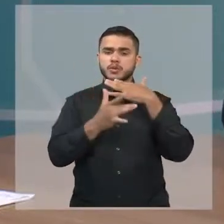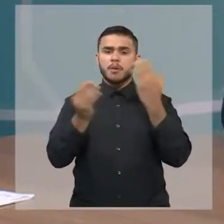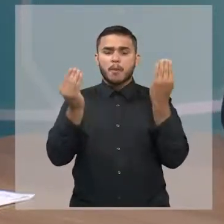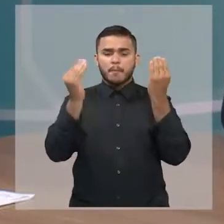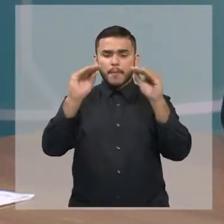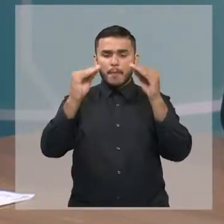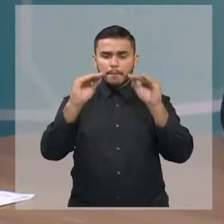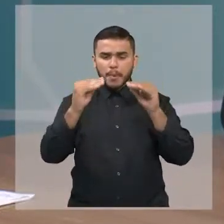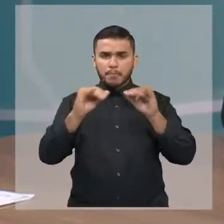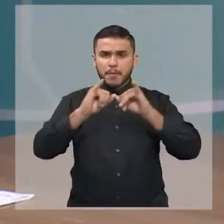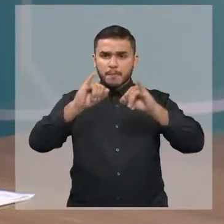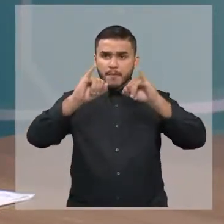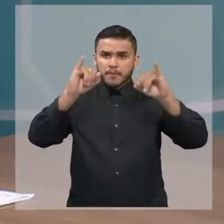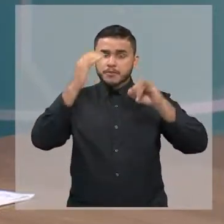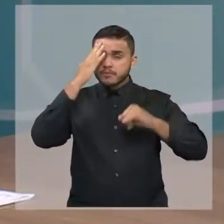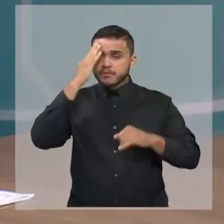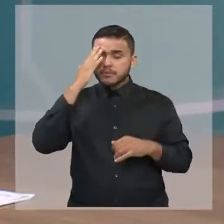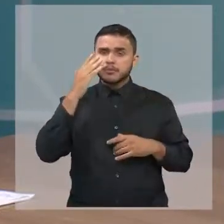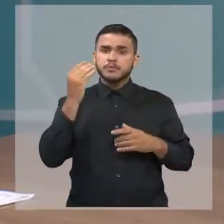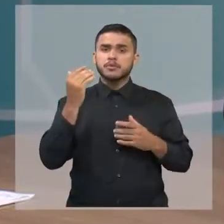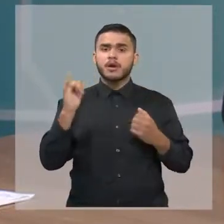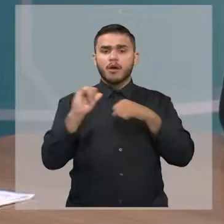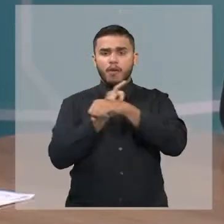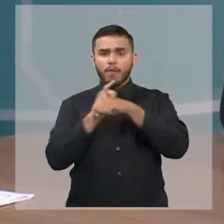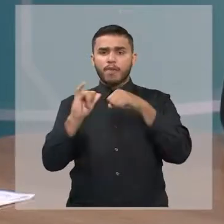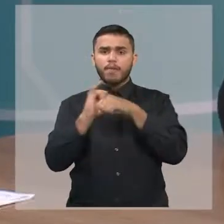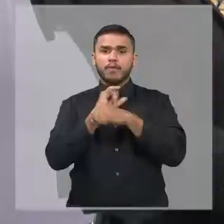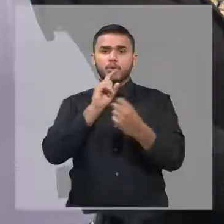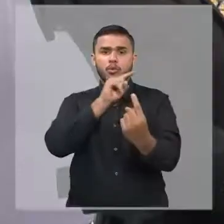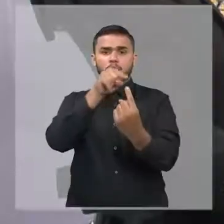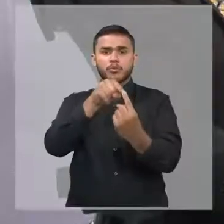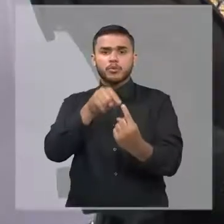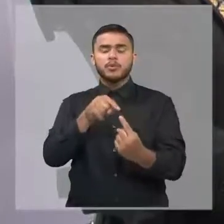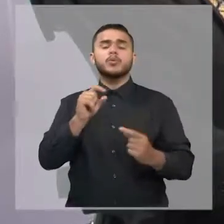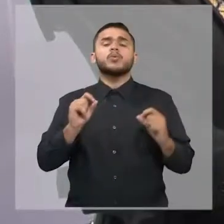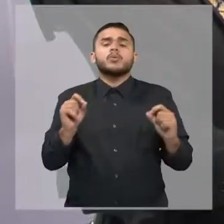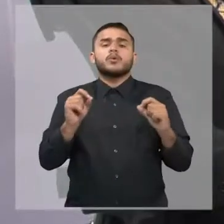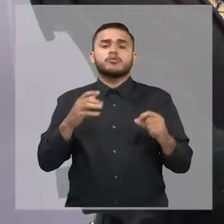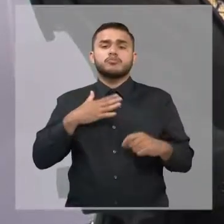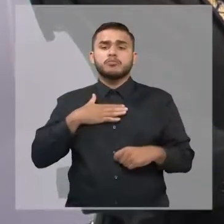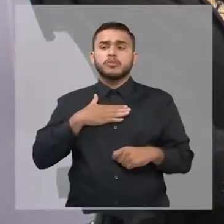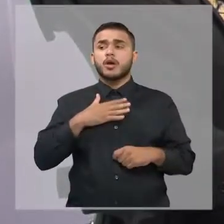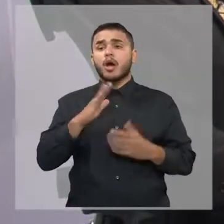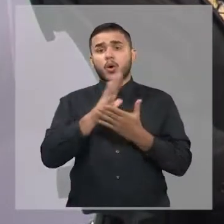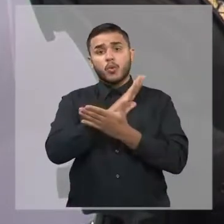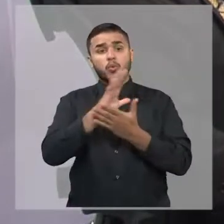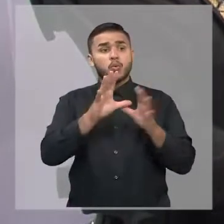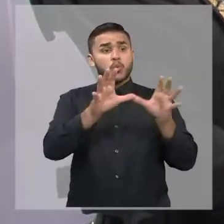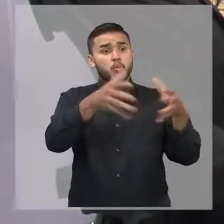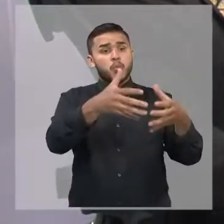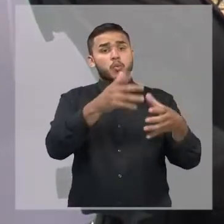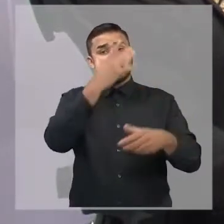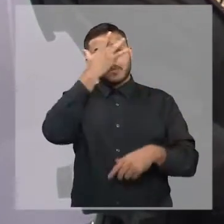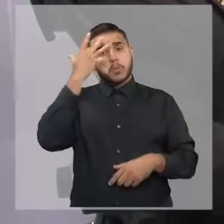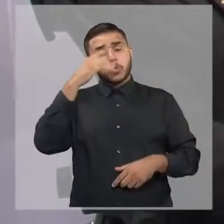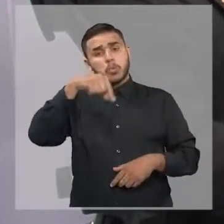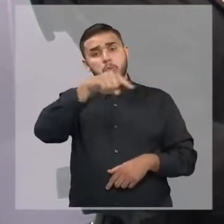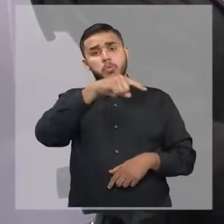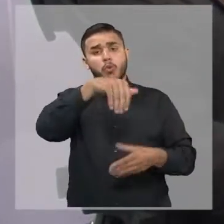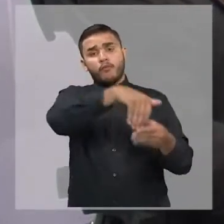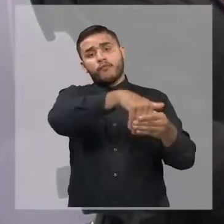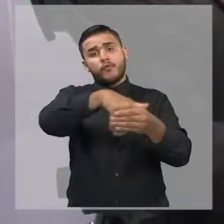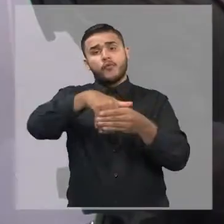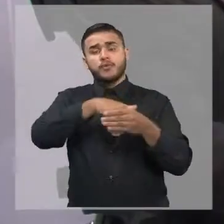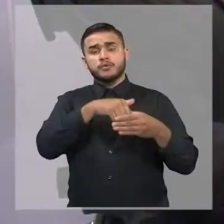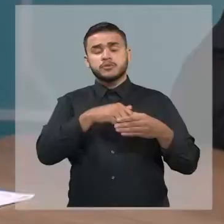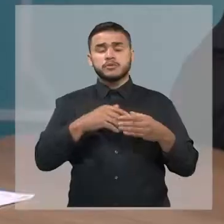pautas e outras medidas que atendam a anseios de alguns grupos de pessoas, de algum eleitorado dele